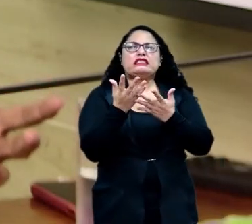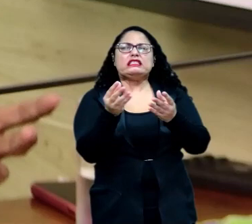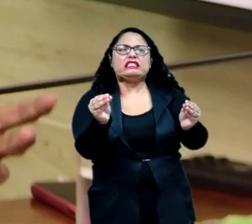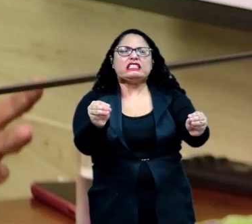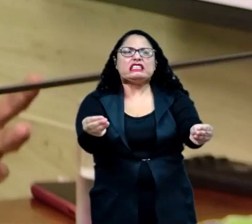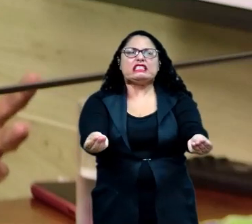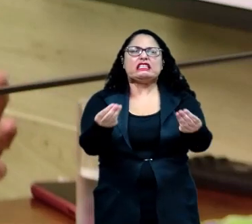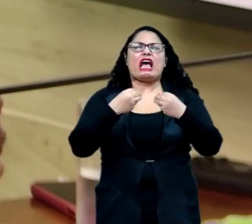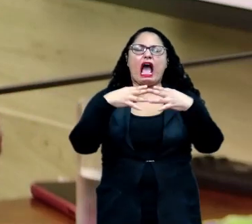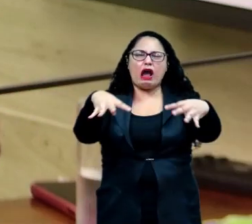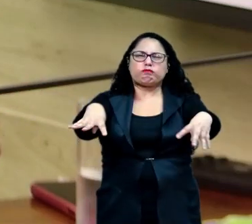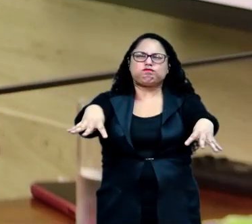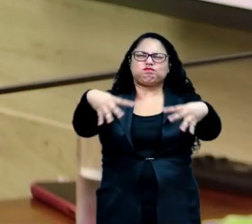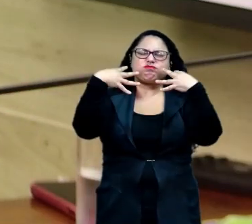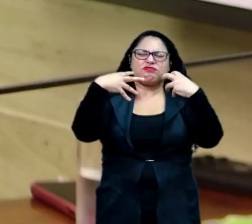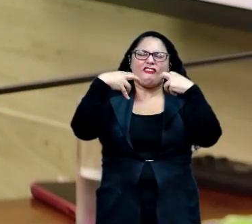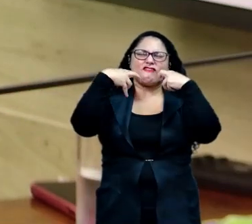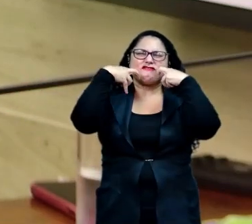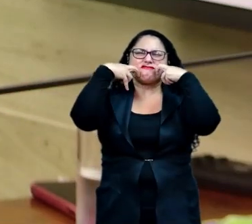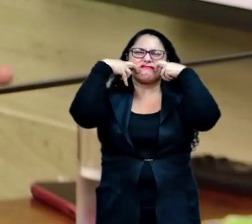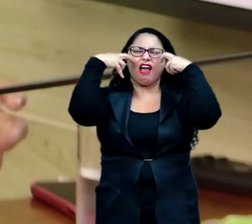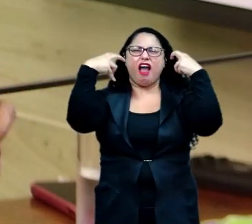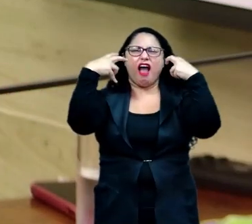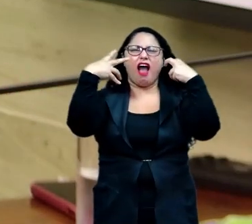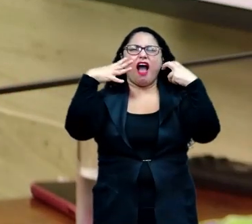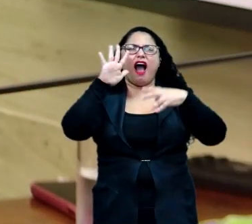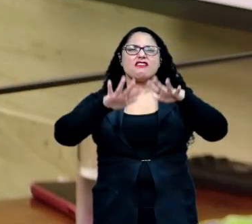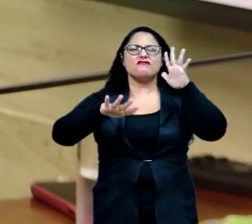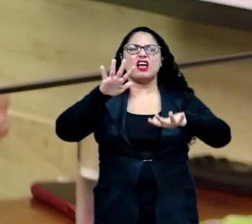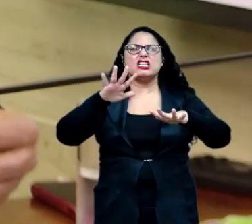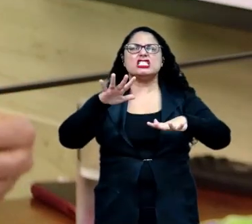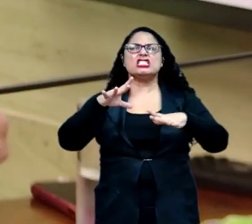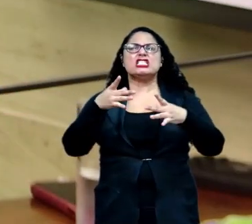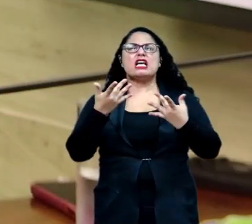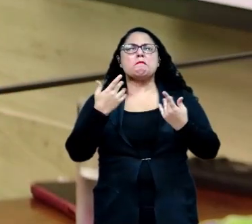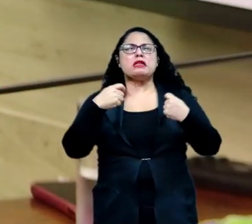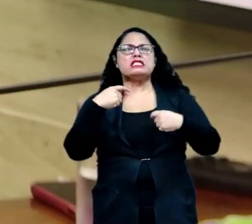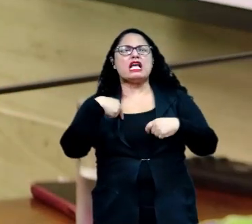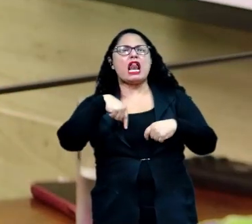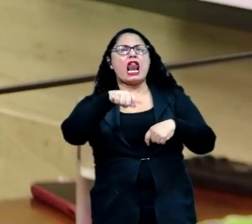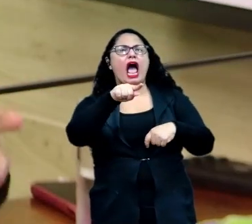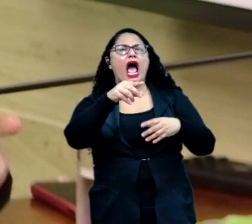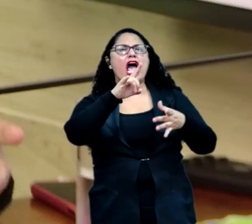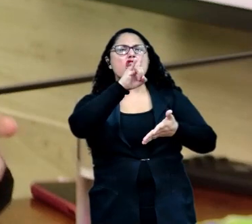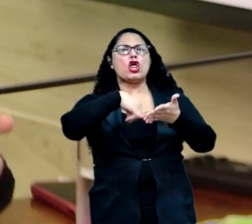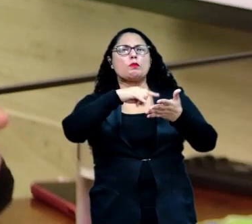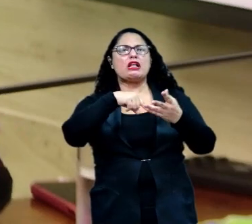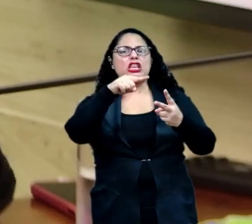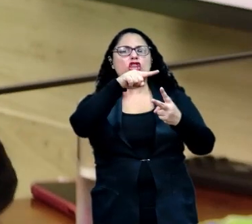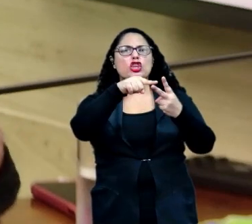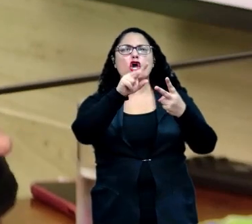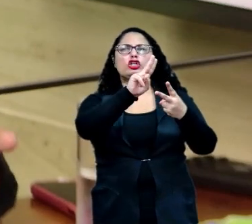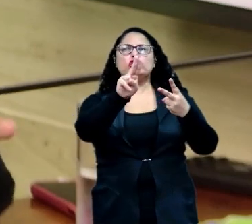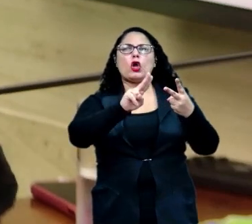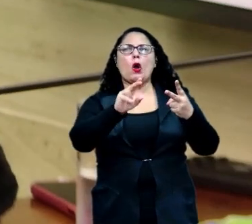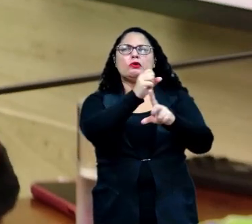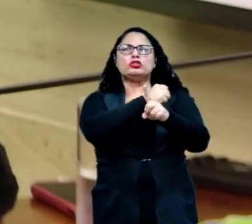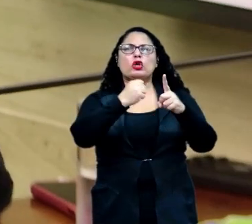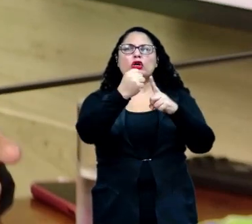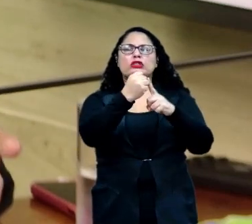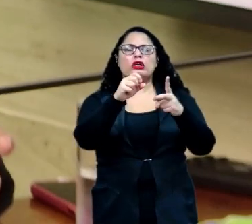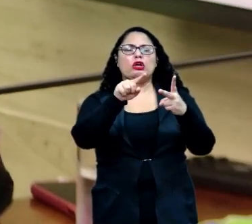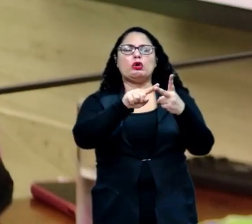as pessoas trans quando ela precisa ir lá entregar o documento e vai ter dois nomes lá, um nome social e um